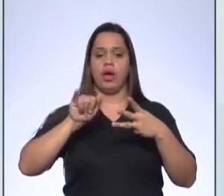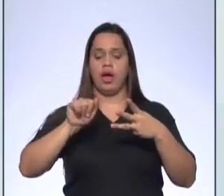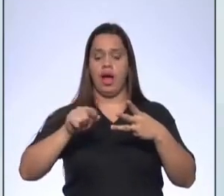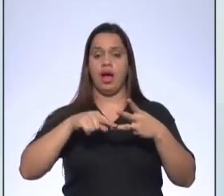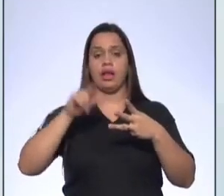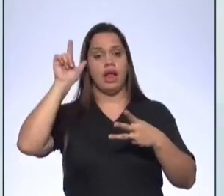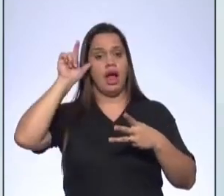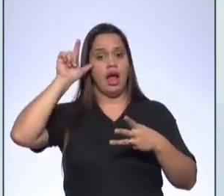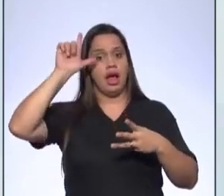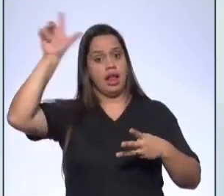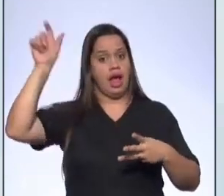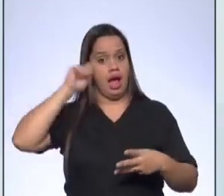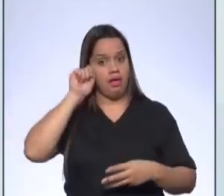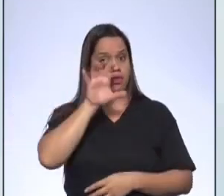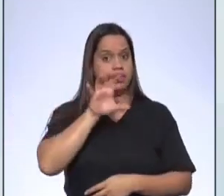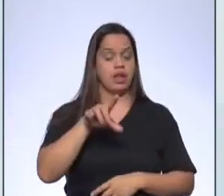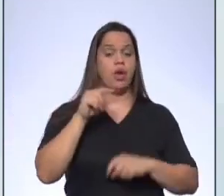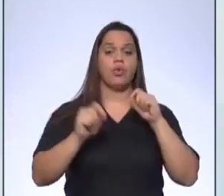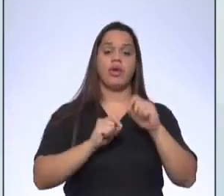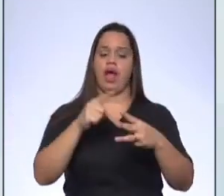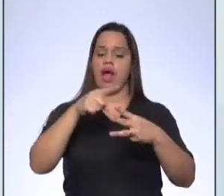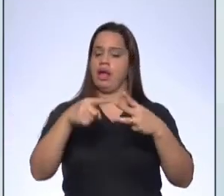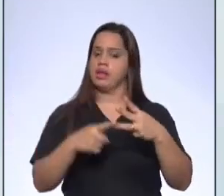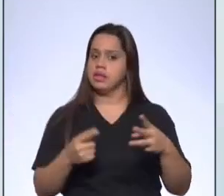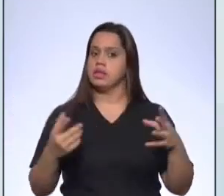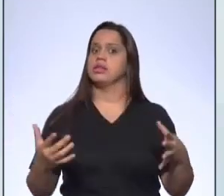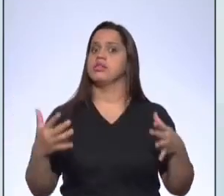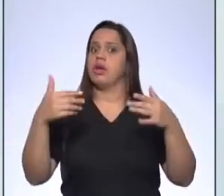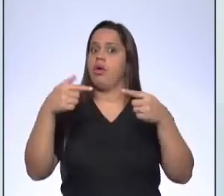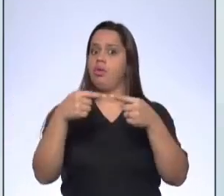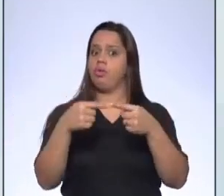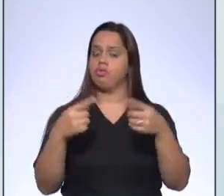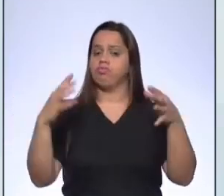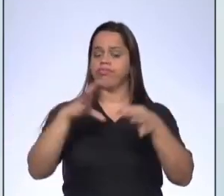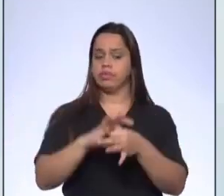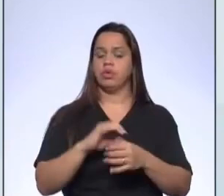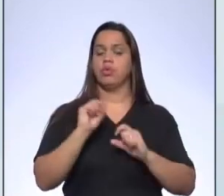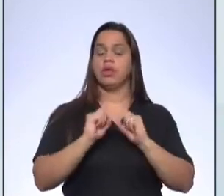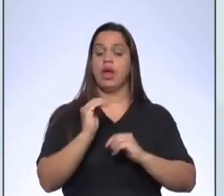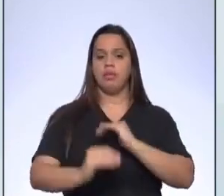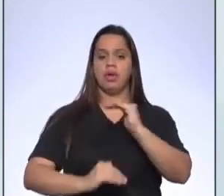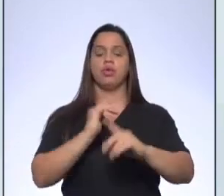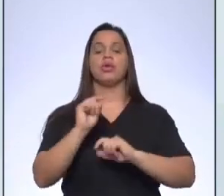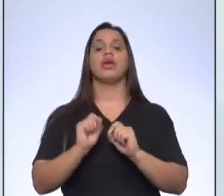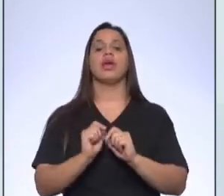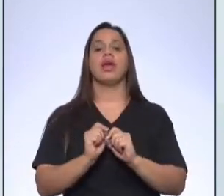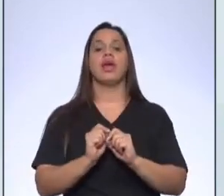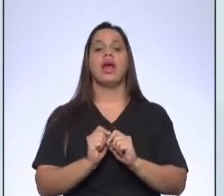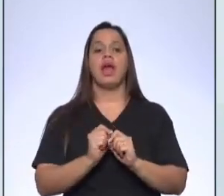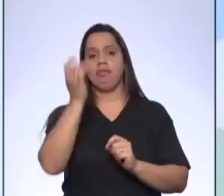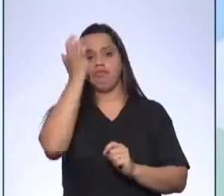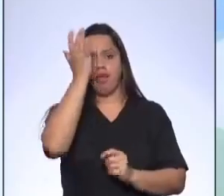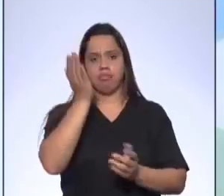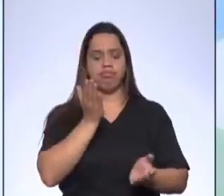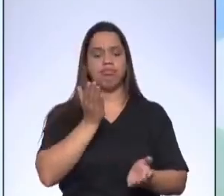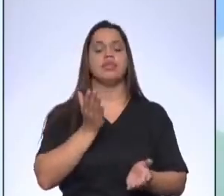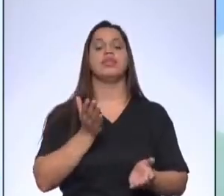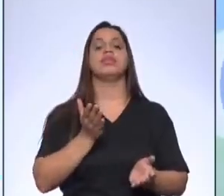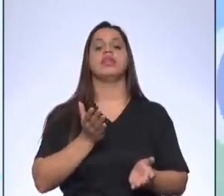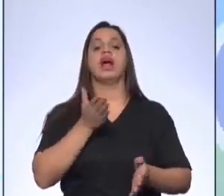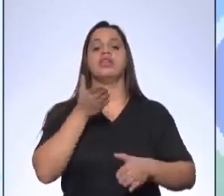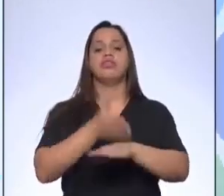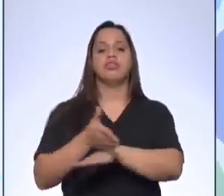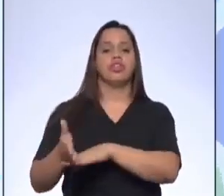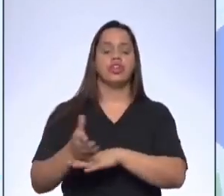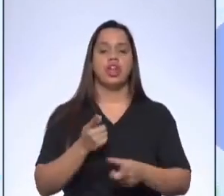estão relacionadas. O que vai proporcionar esse crescimento também é a facilidade do comércio e o domínio,